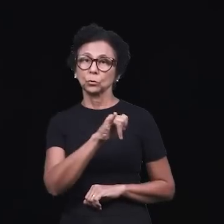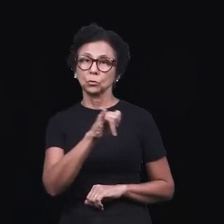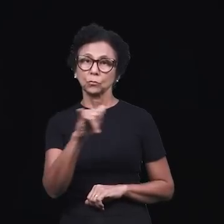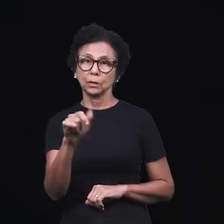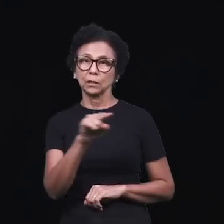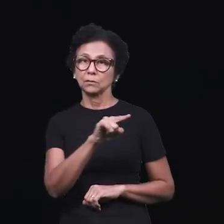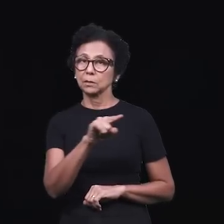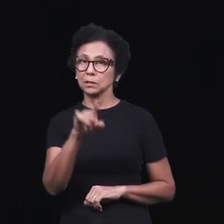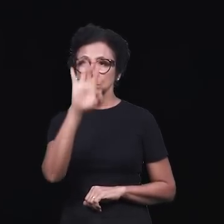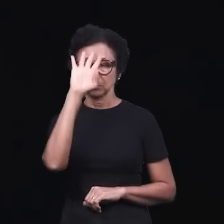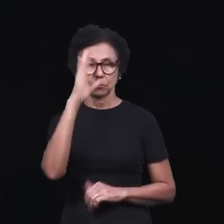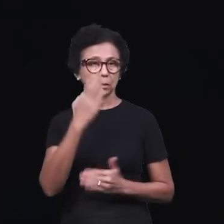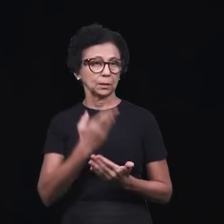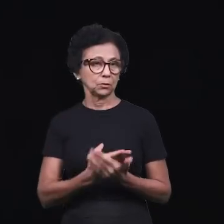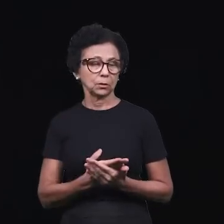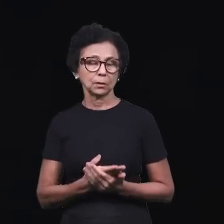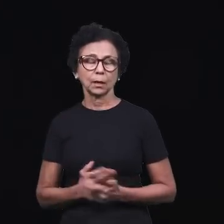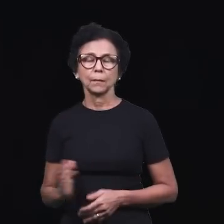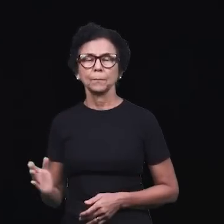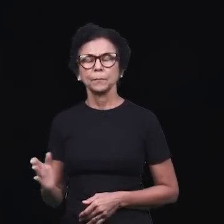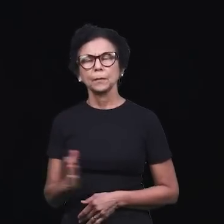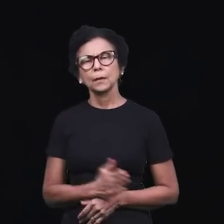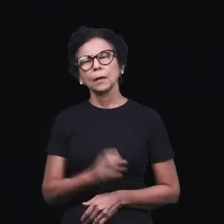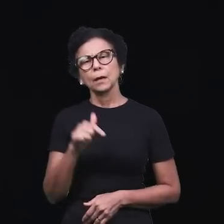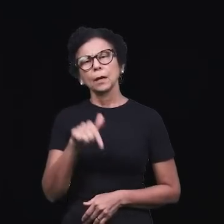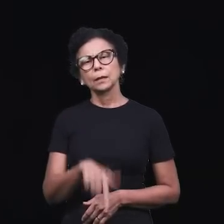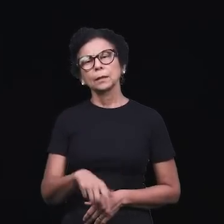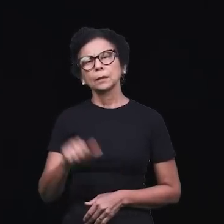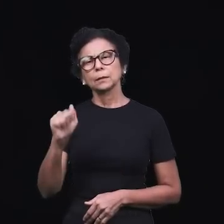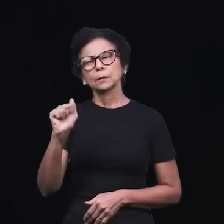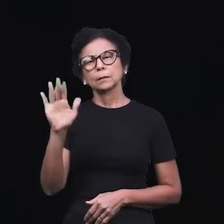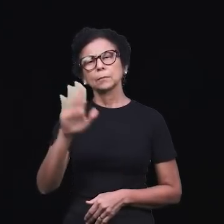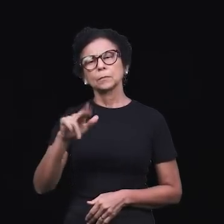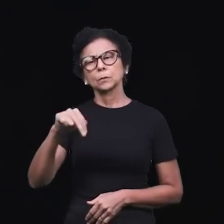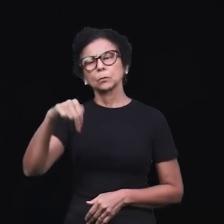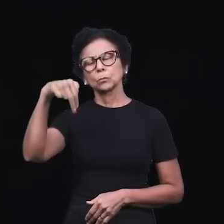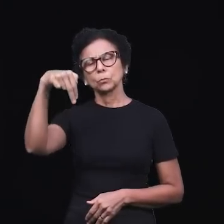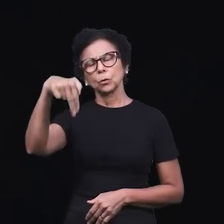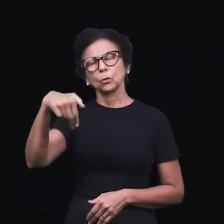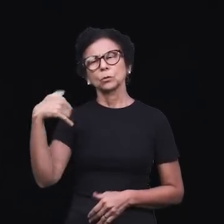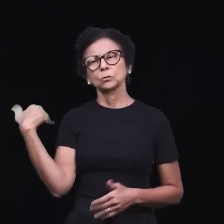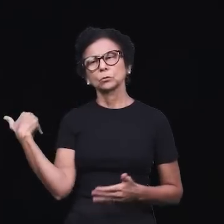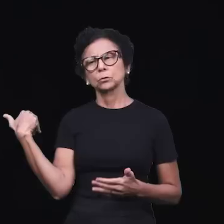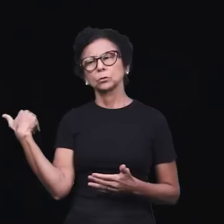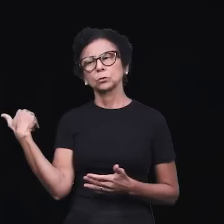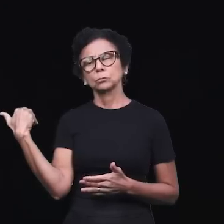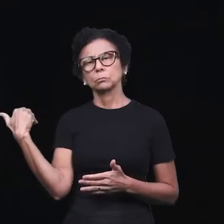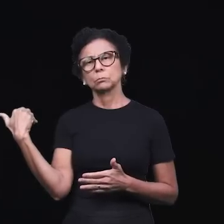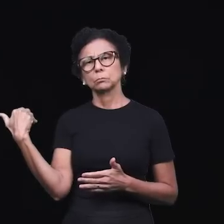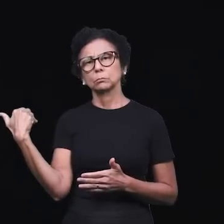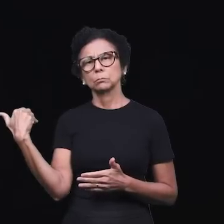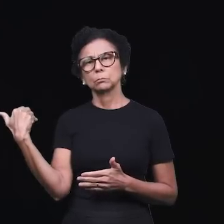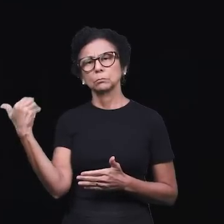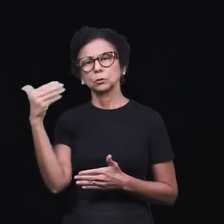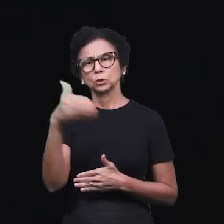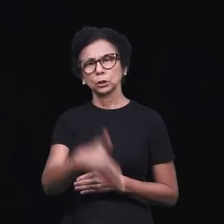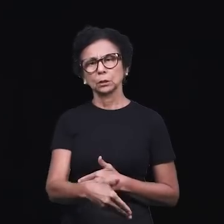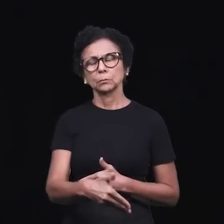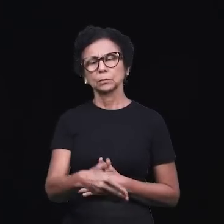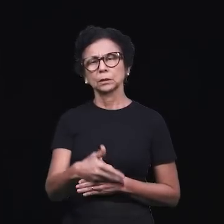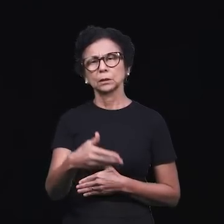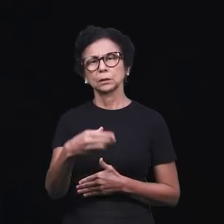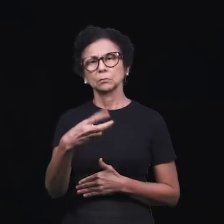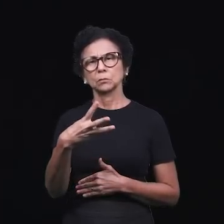na América do Norte há mais de 30 anos, e mesmo com tantos desafios ao longo do